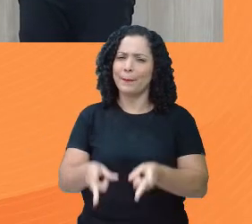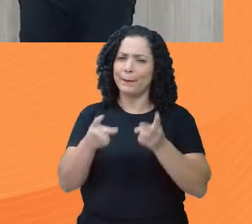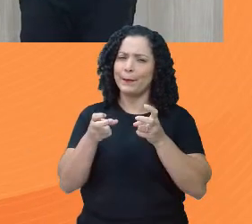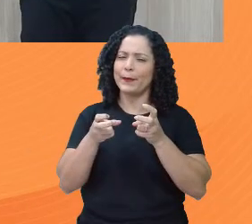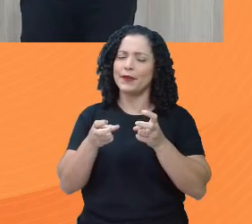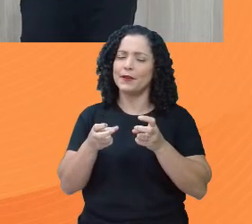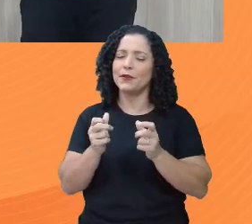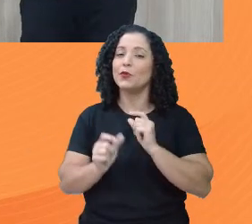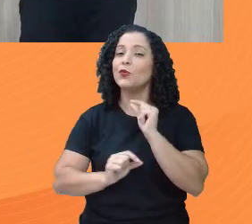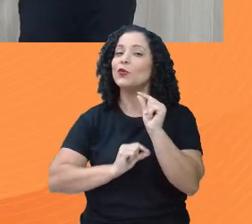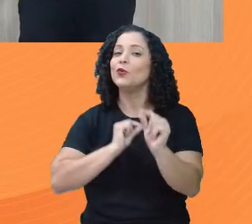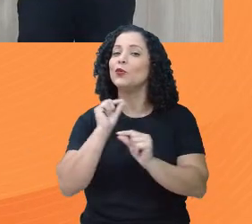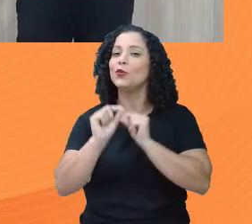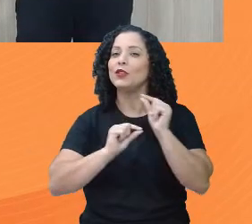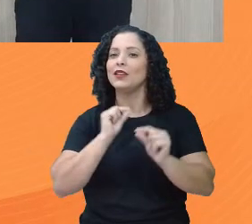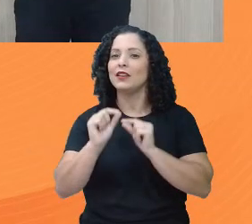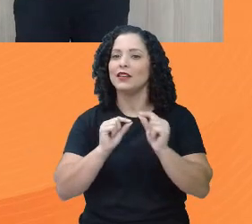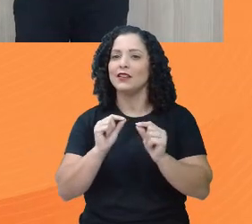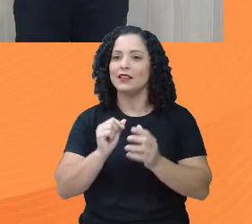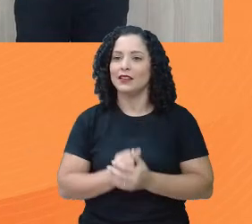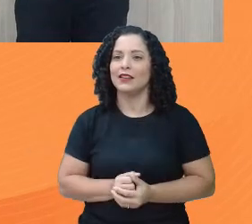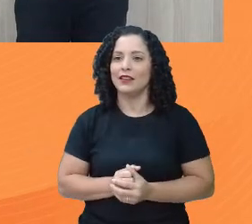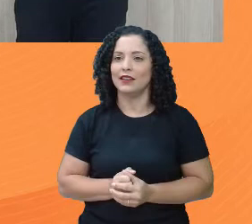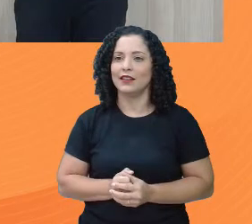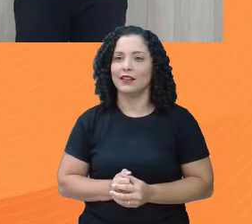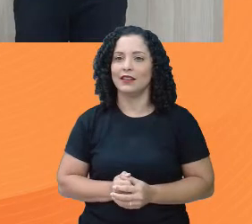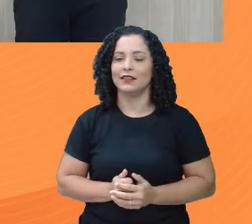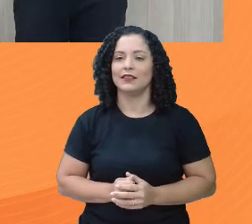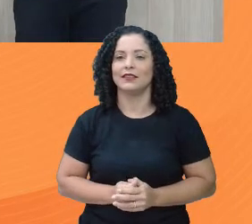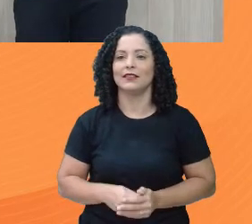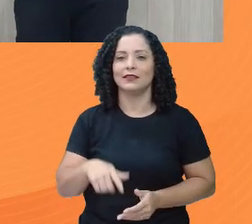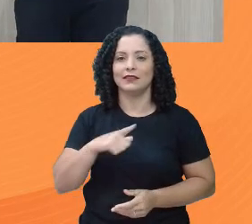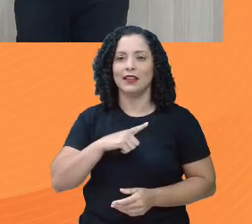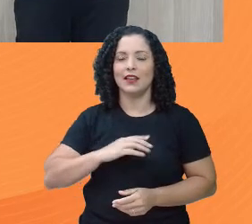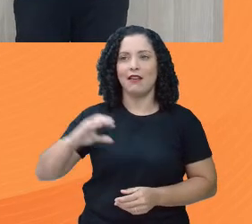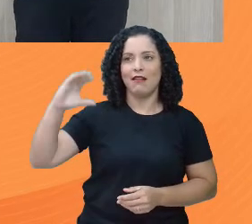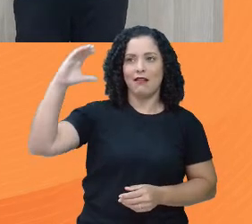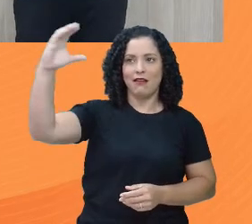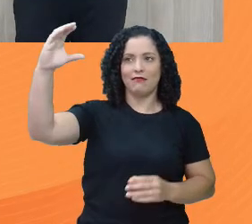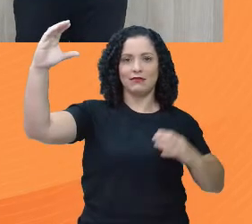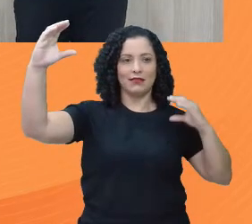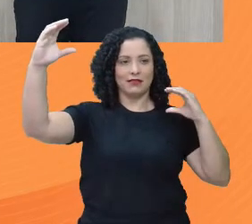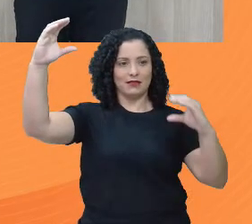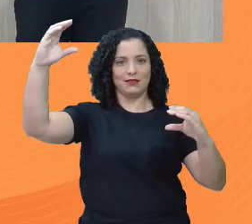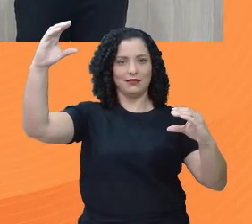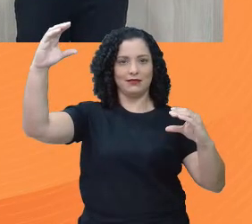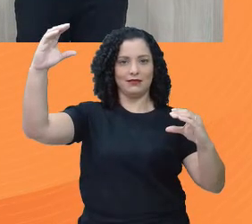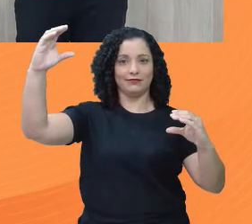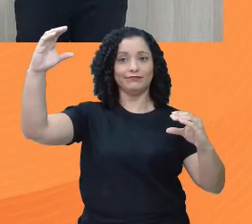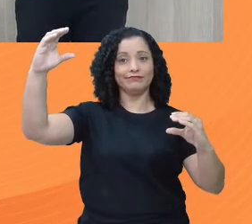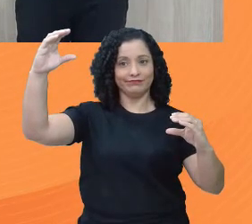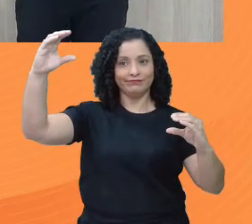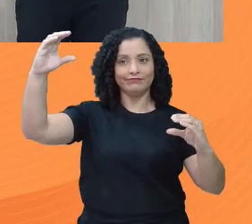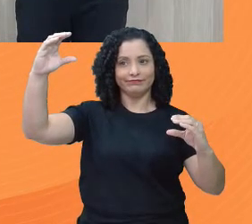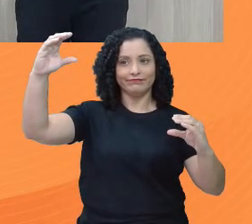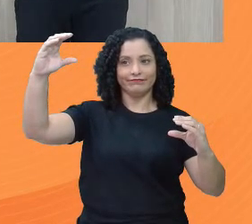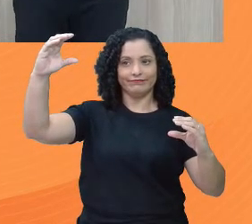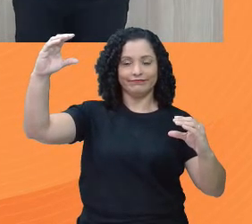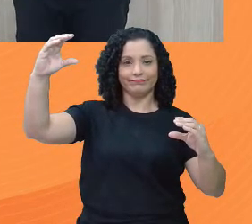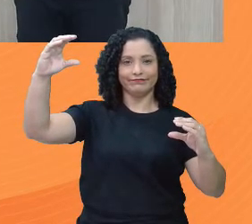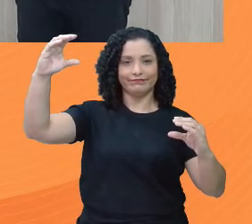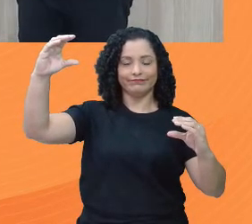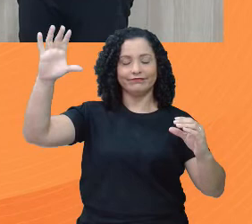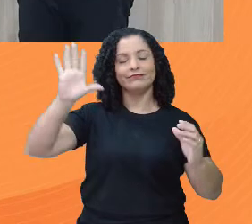tenho aqui, ó, que essas duas soluções, tá? O valor de y igual a 20 e o valor de